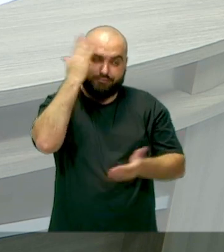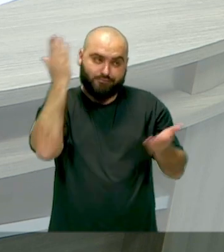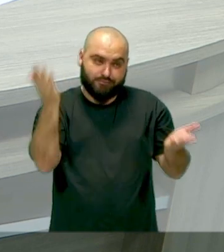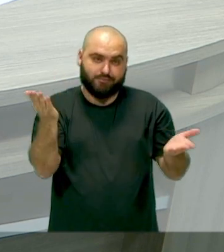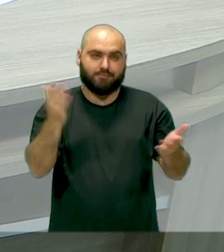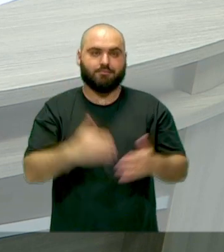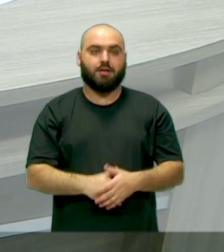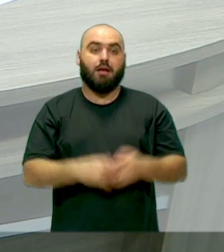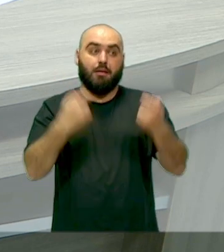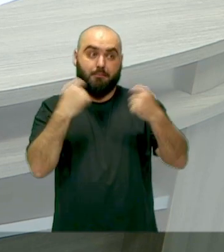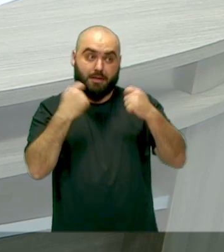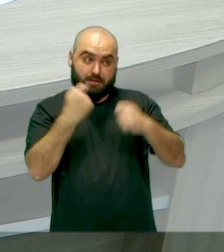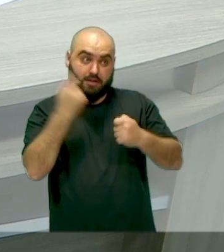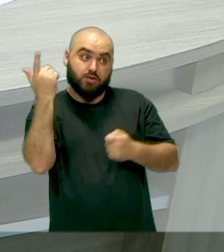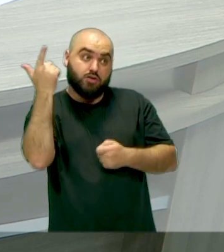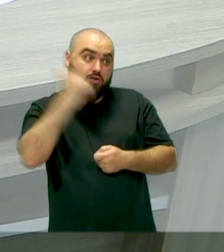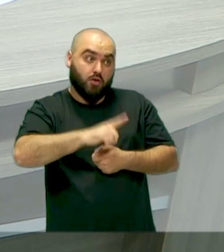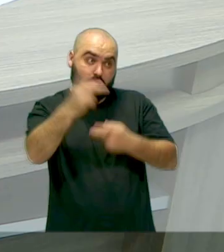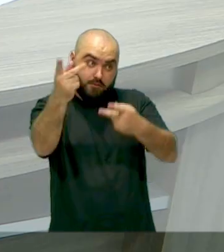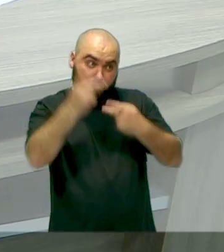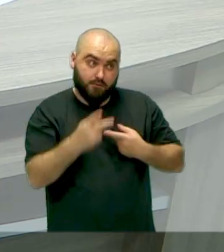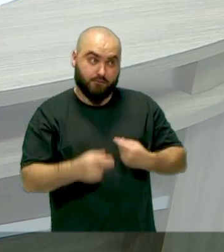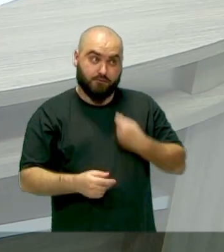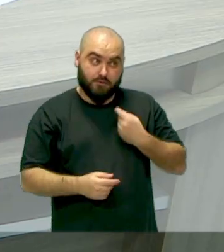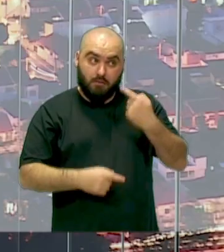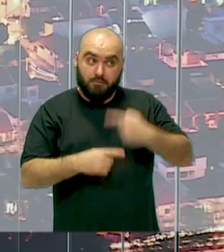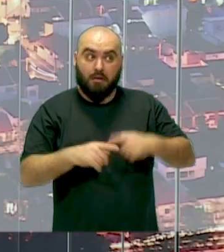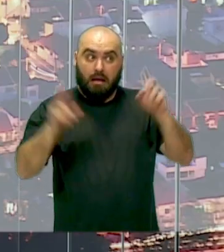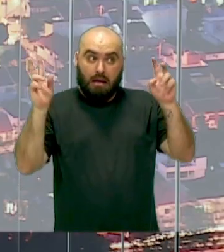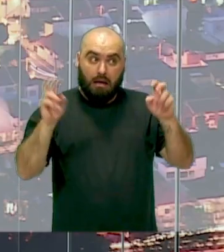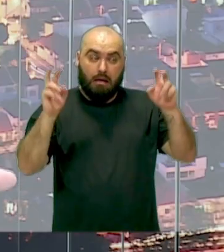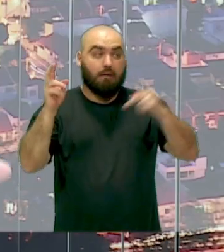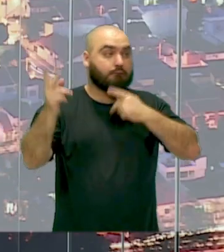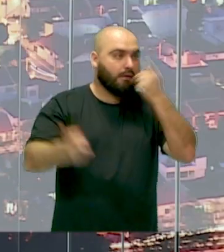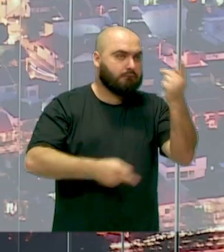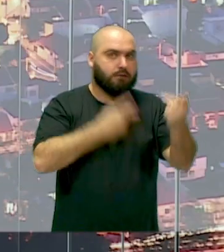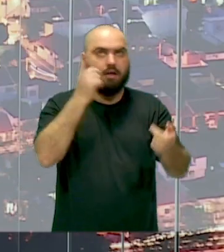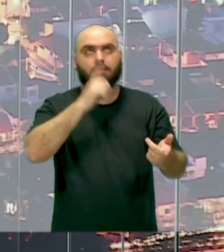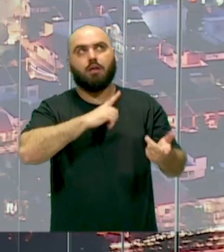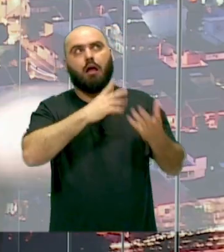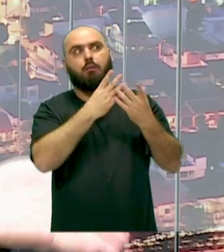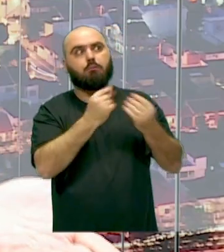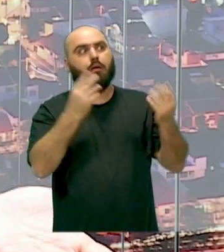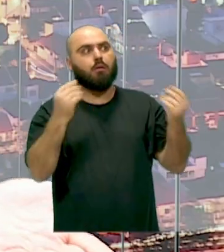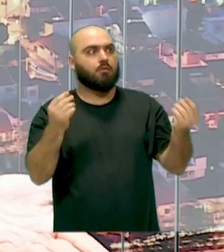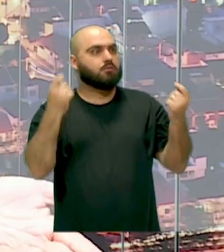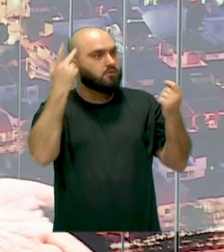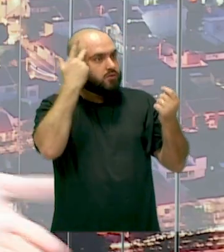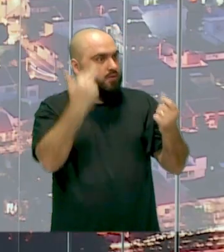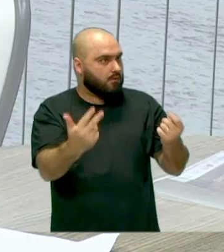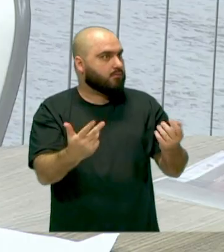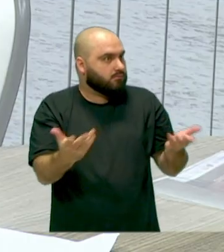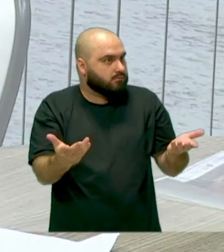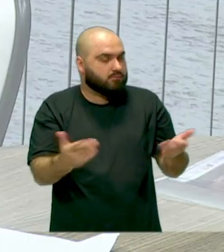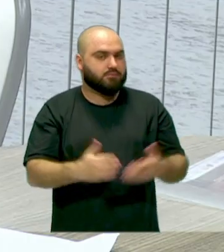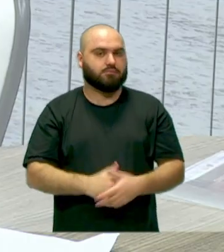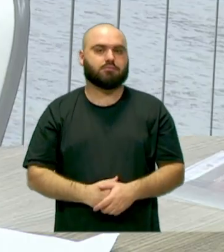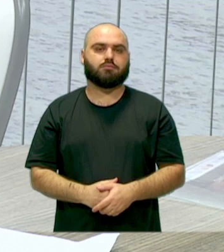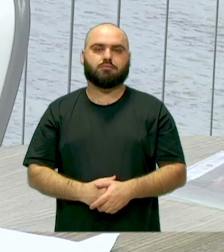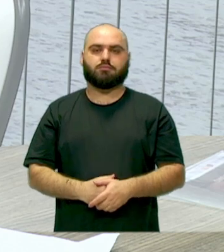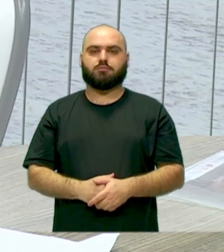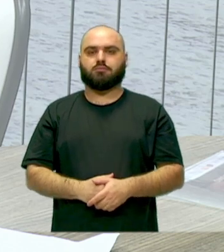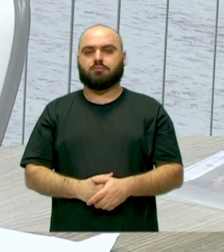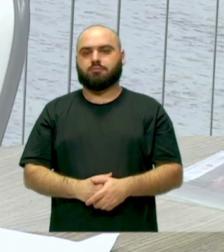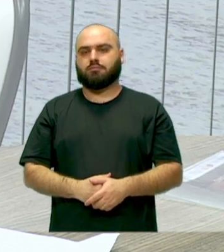gente tem que fazer outro programa, porque é muita coisa, é muita temática, é muita história.